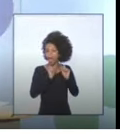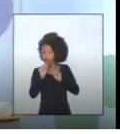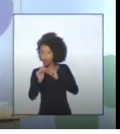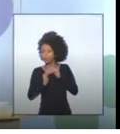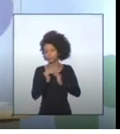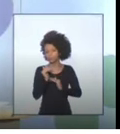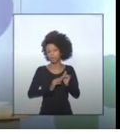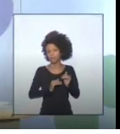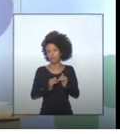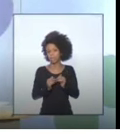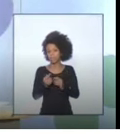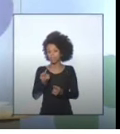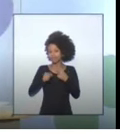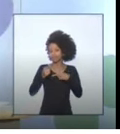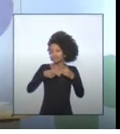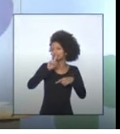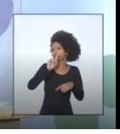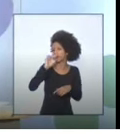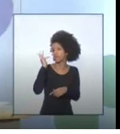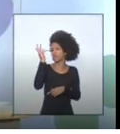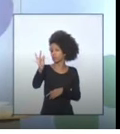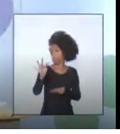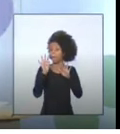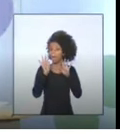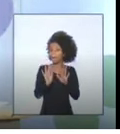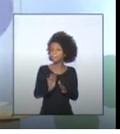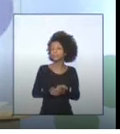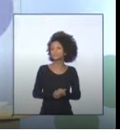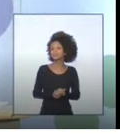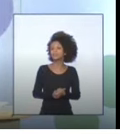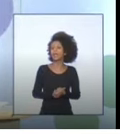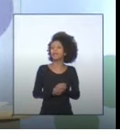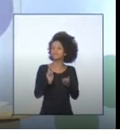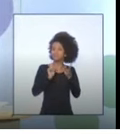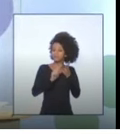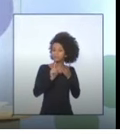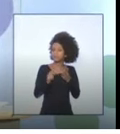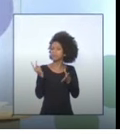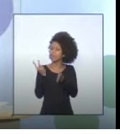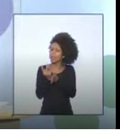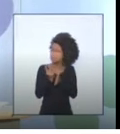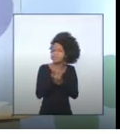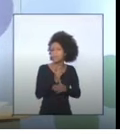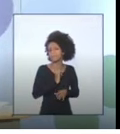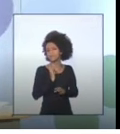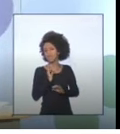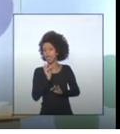elas não se reproduzam por aí. E sempre, então, ter